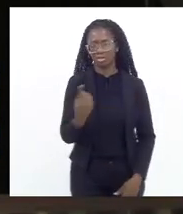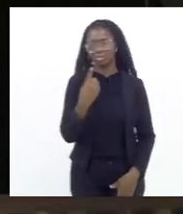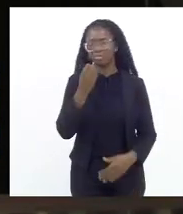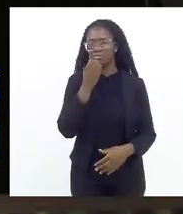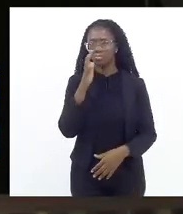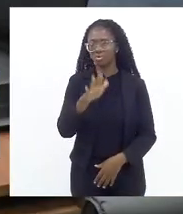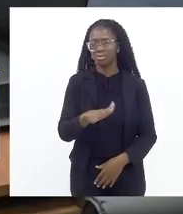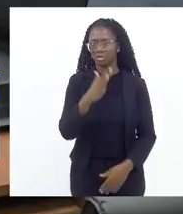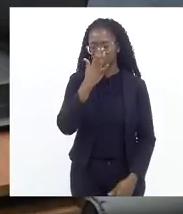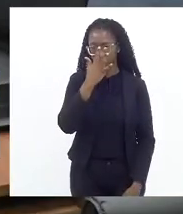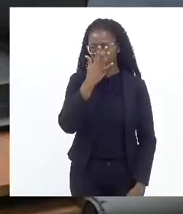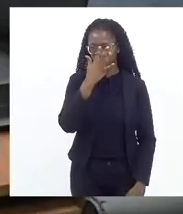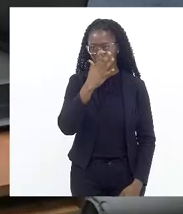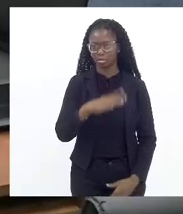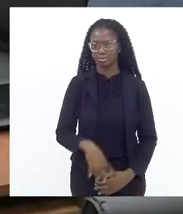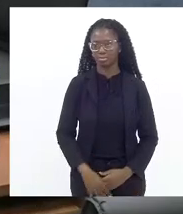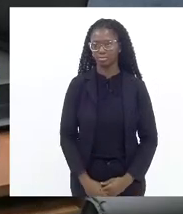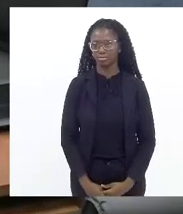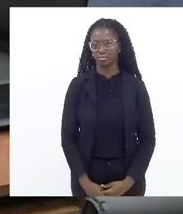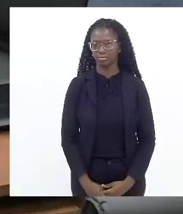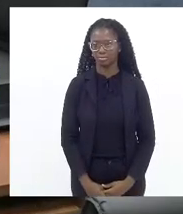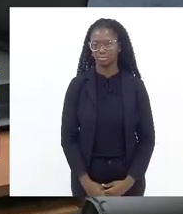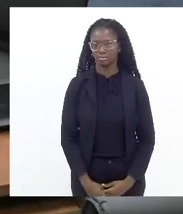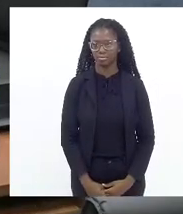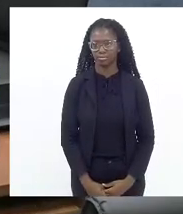boa tarde.